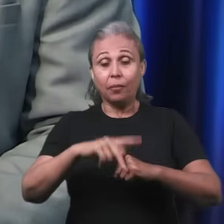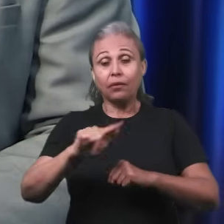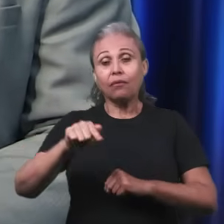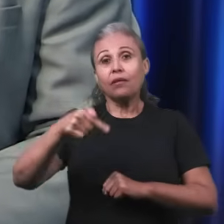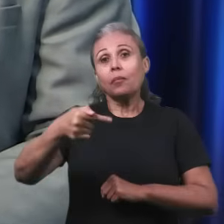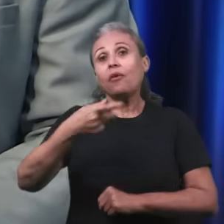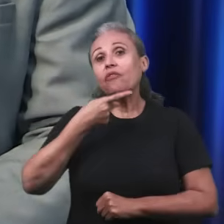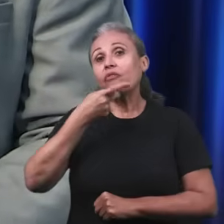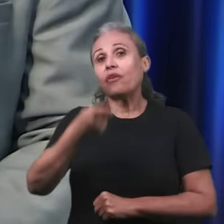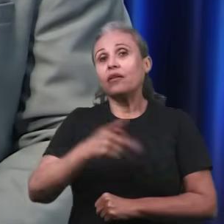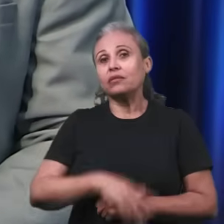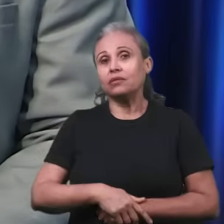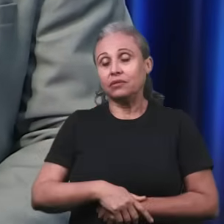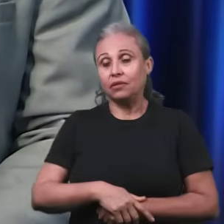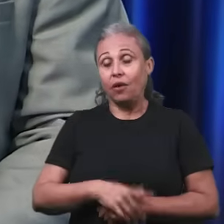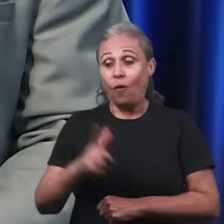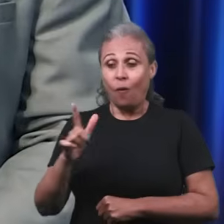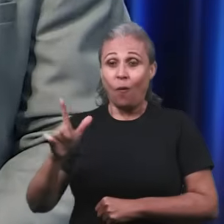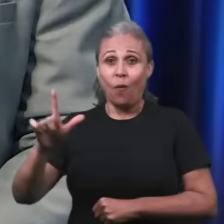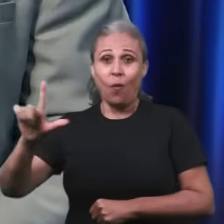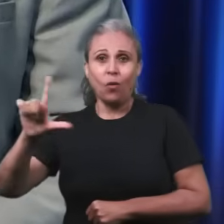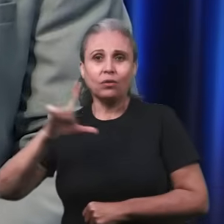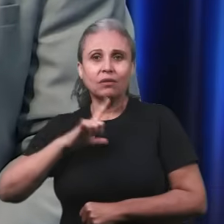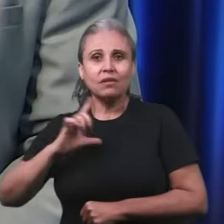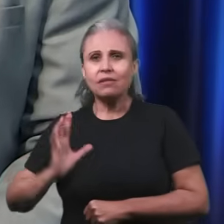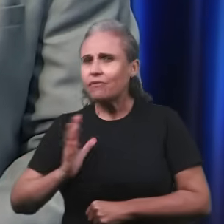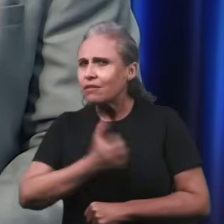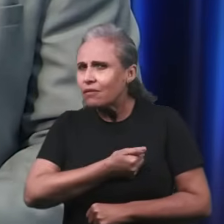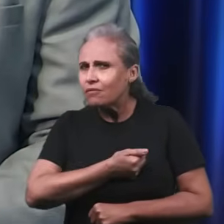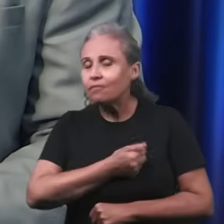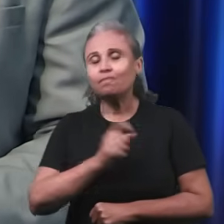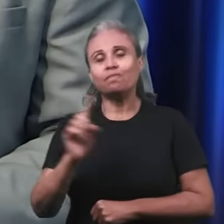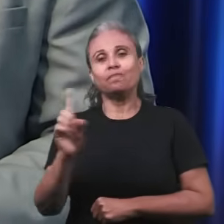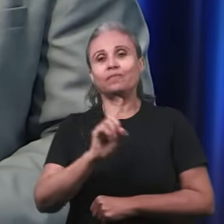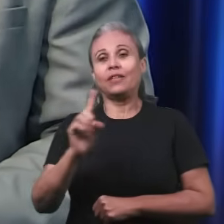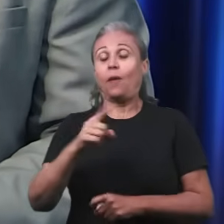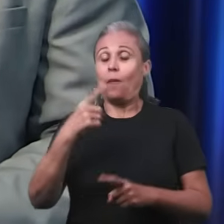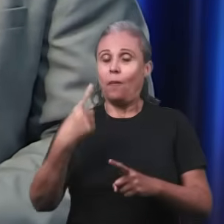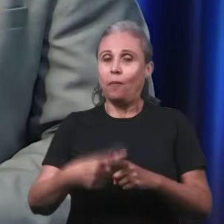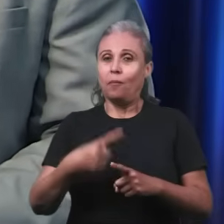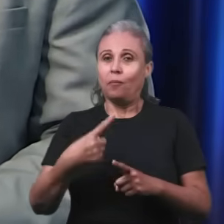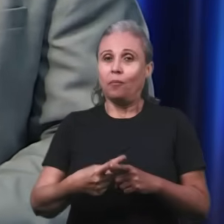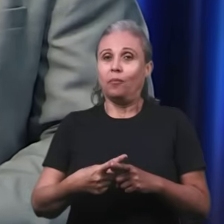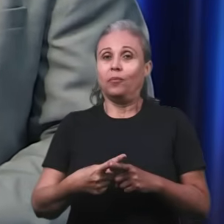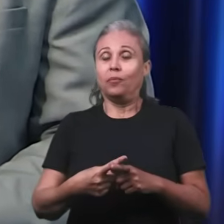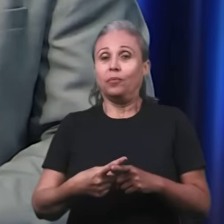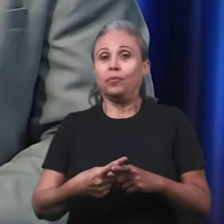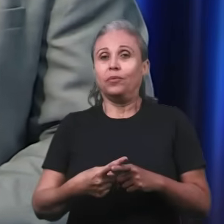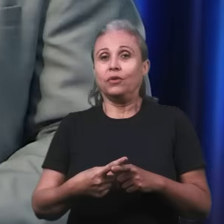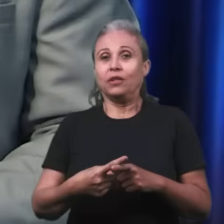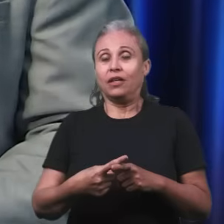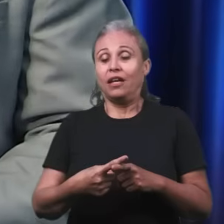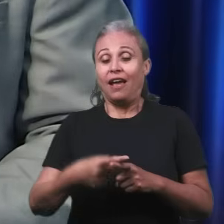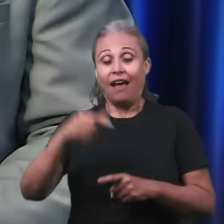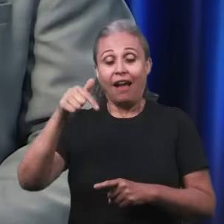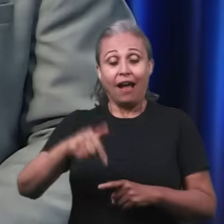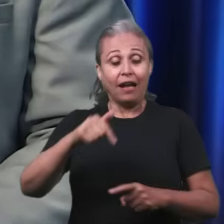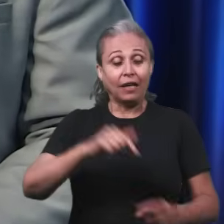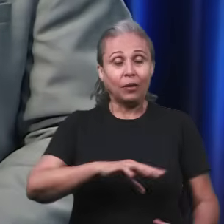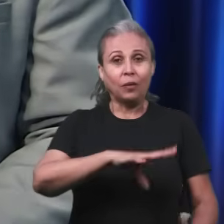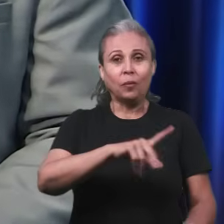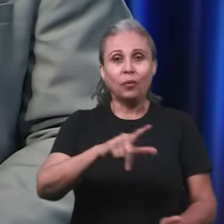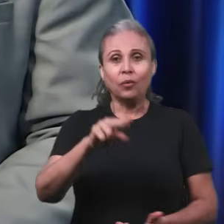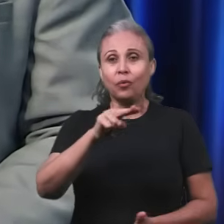assim: e em nenhum outro há salvação, porque também, né, debaixo do céu, nenhum outro nome